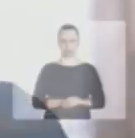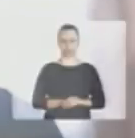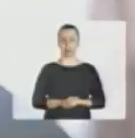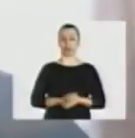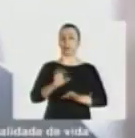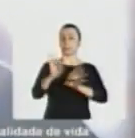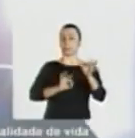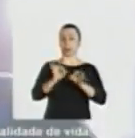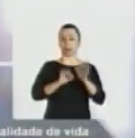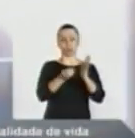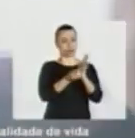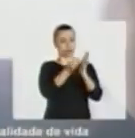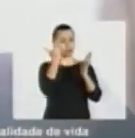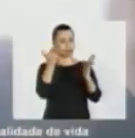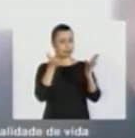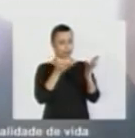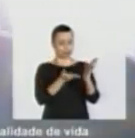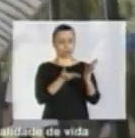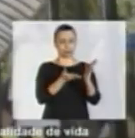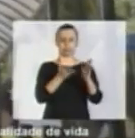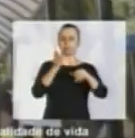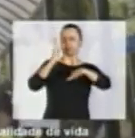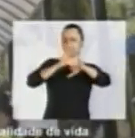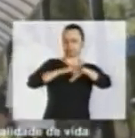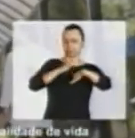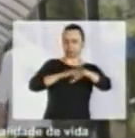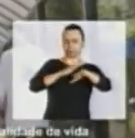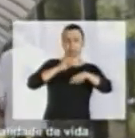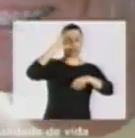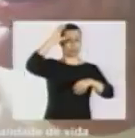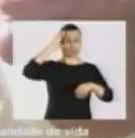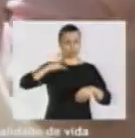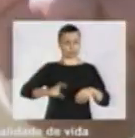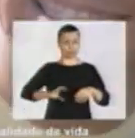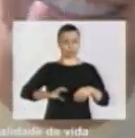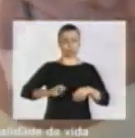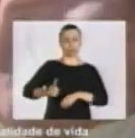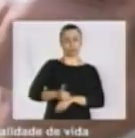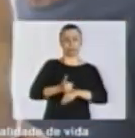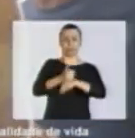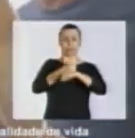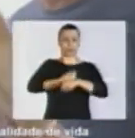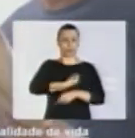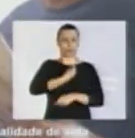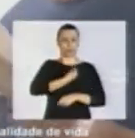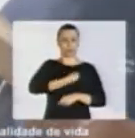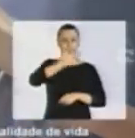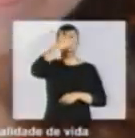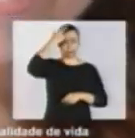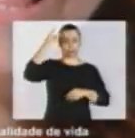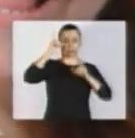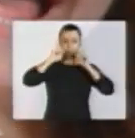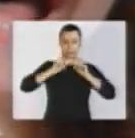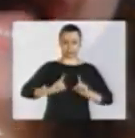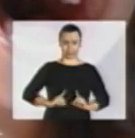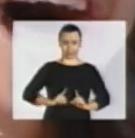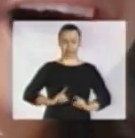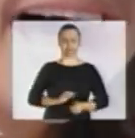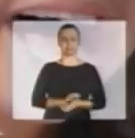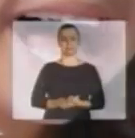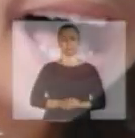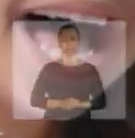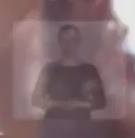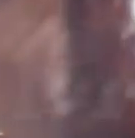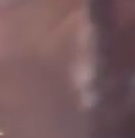trabalhando plano viver sem limite autonomia cidadania e qualidade de vida para as pessoas